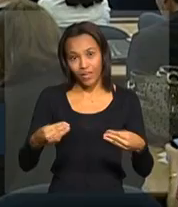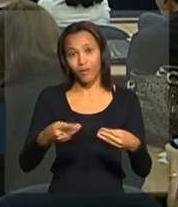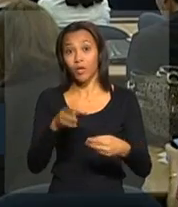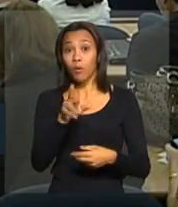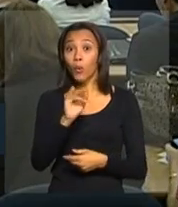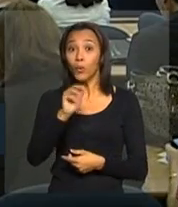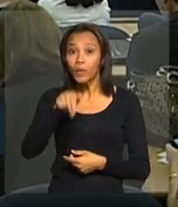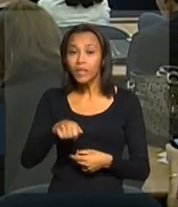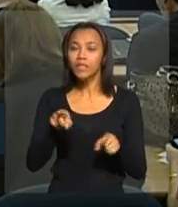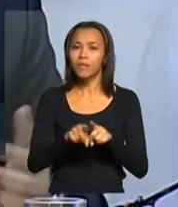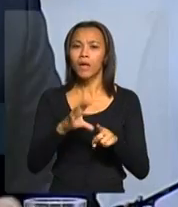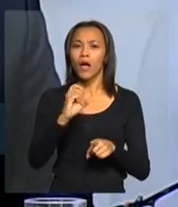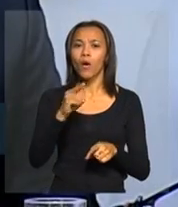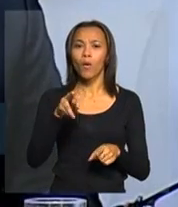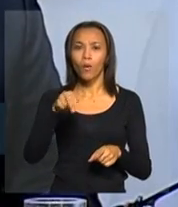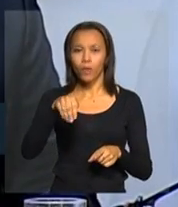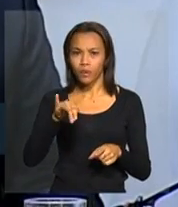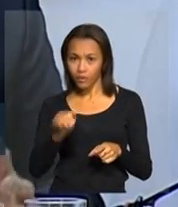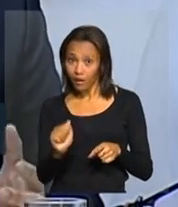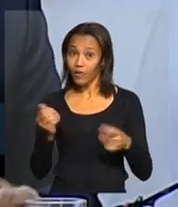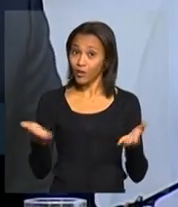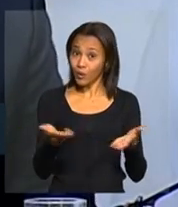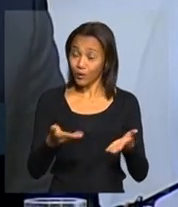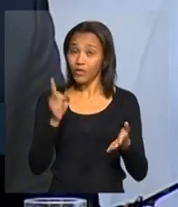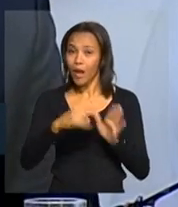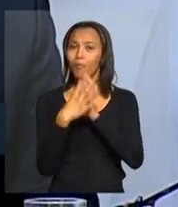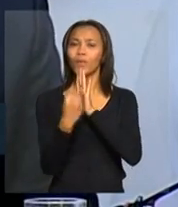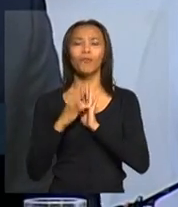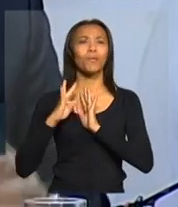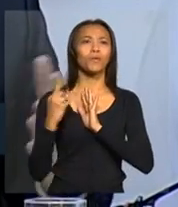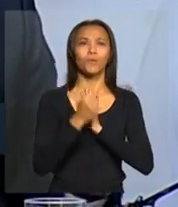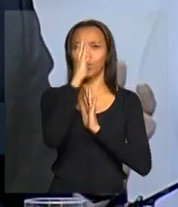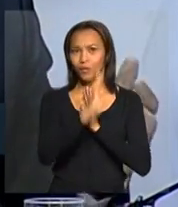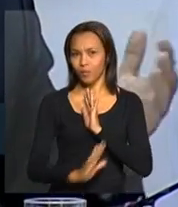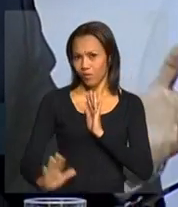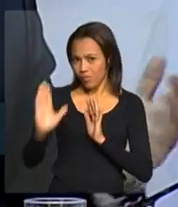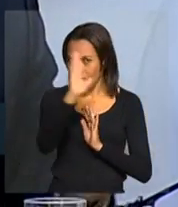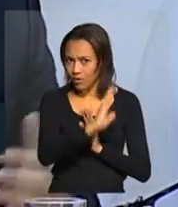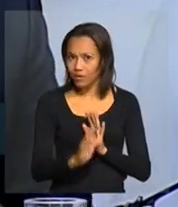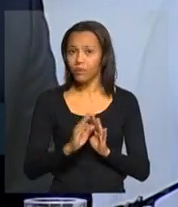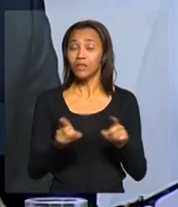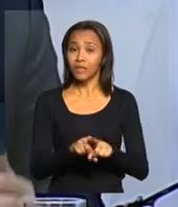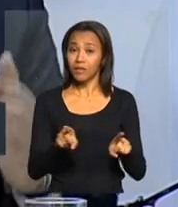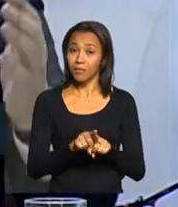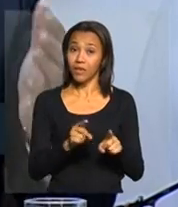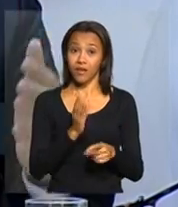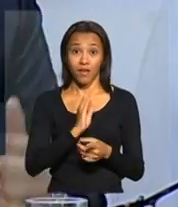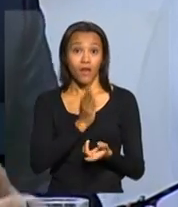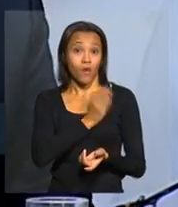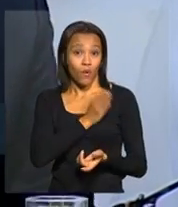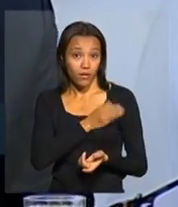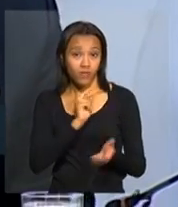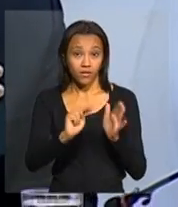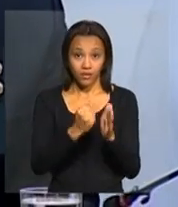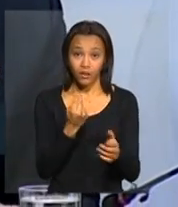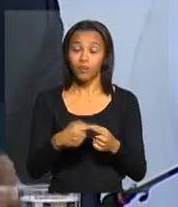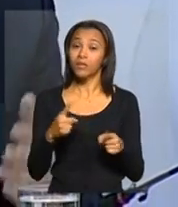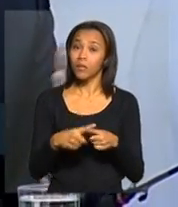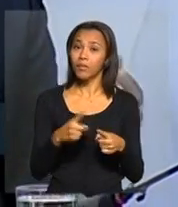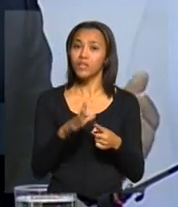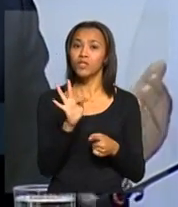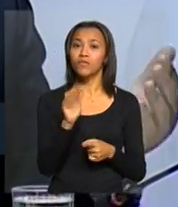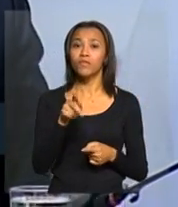córnea, e hoje já são modelos e exemplos para todo o país. Fora o transplante de coração, o transplante de fígado,